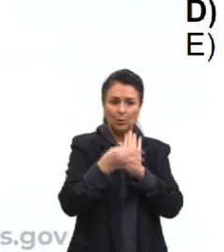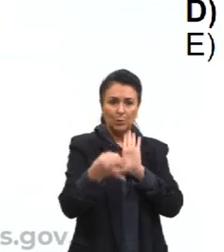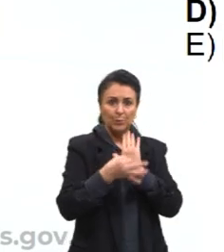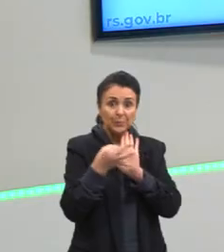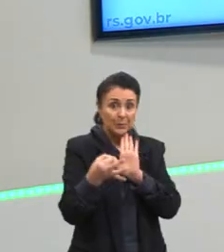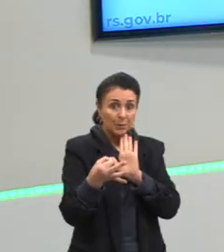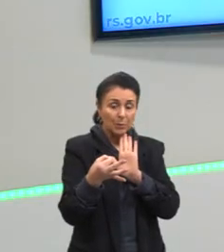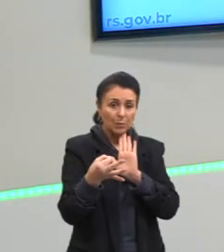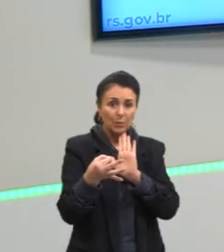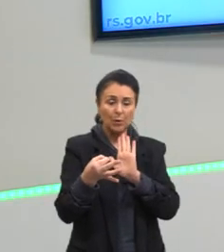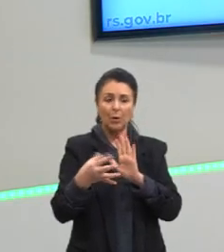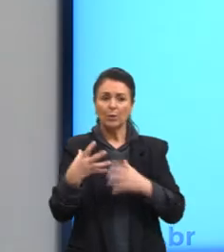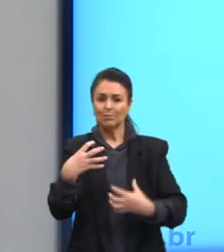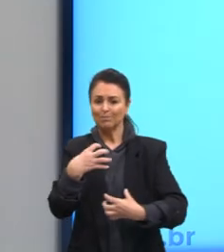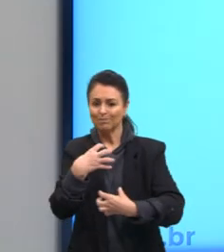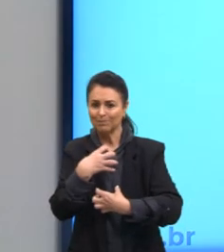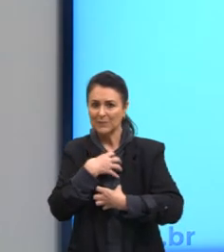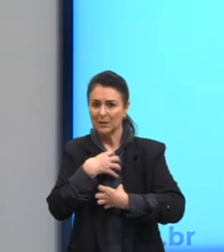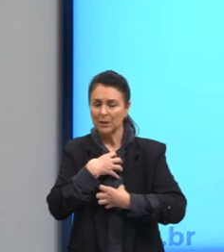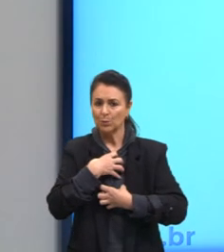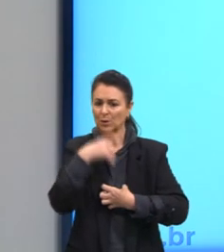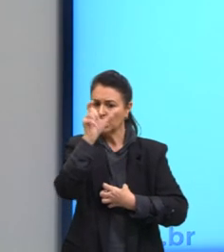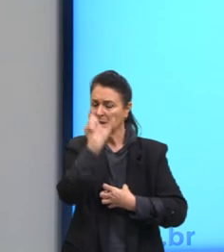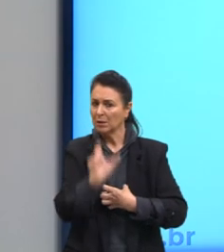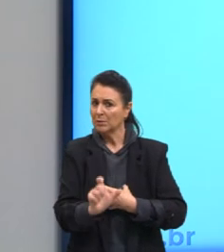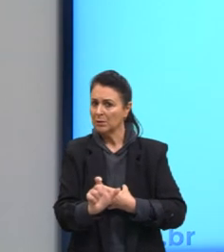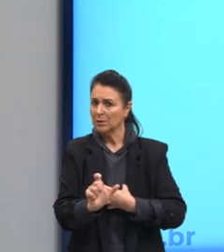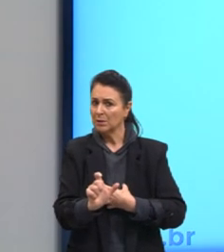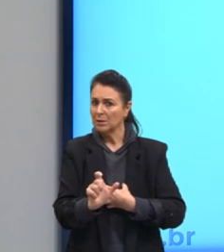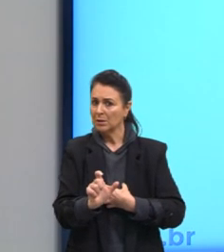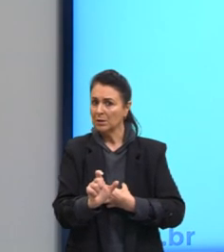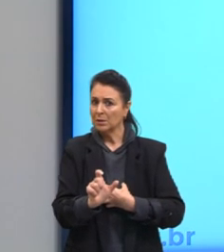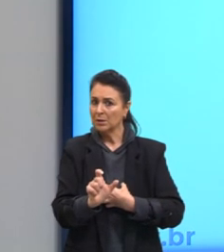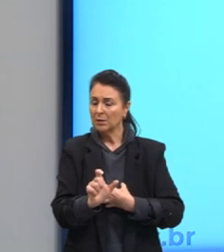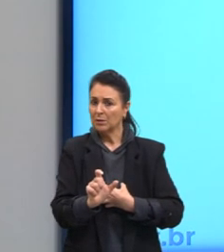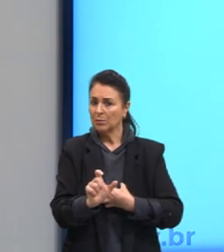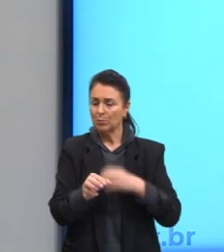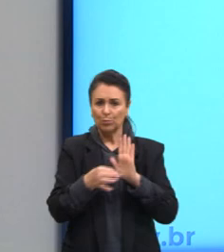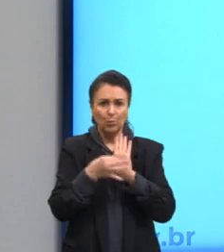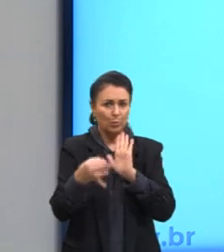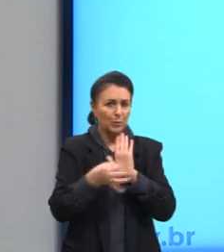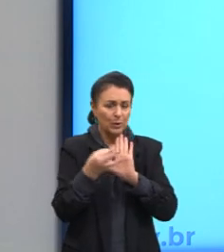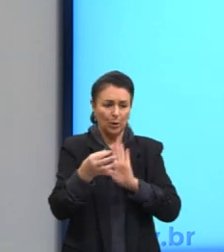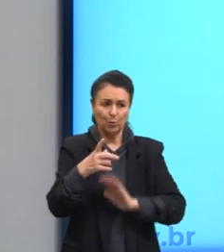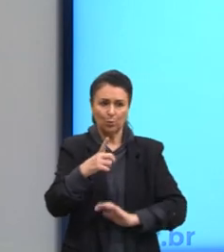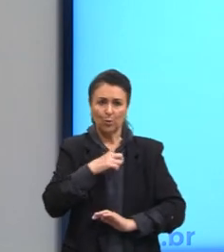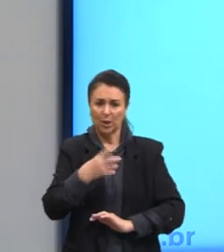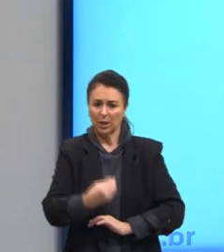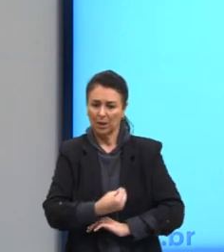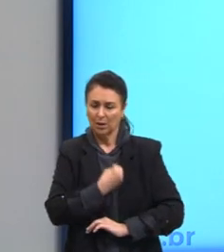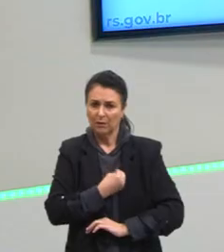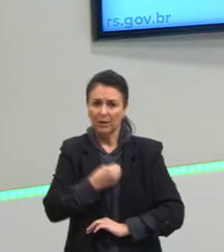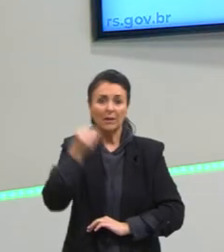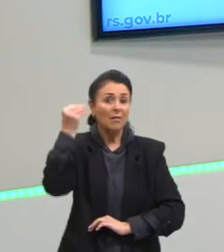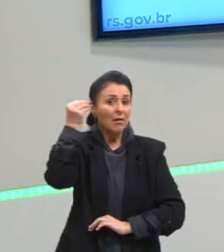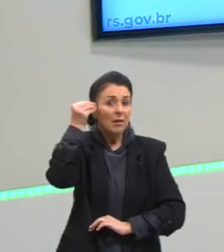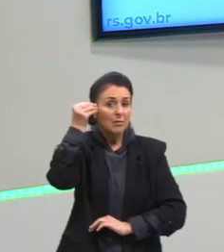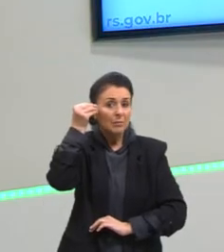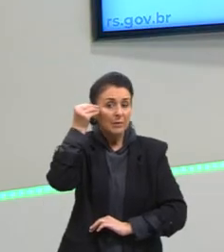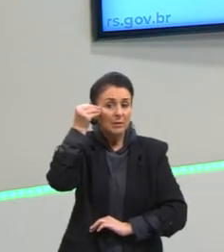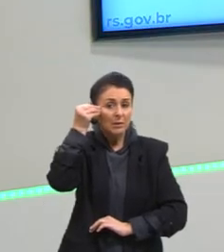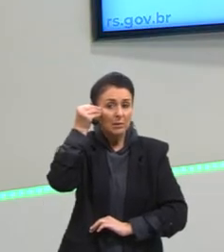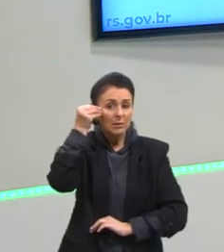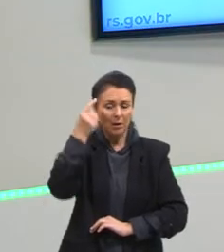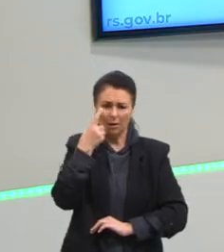fazem parte da formação da pessoa não a opinião a existência a experiência é